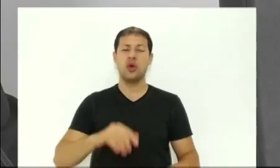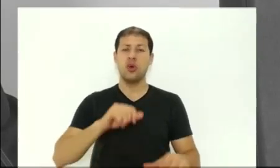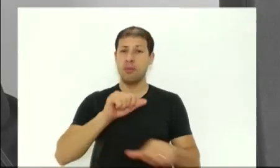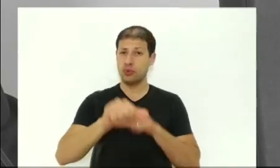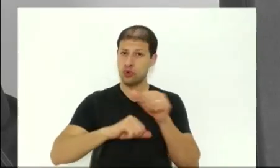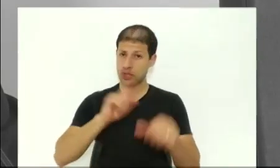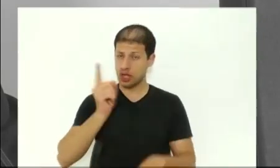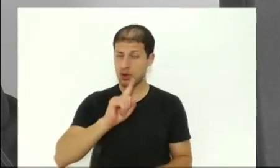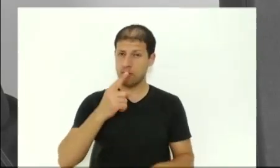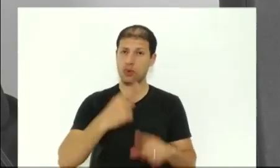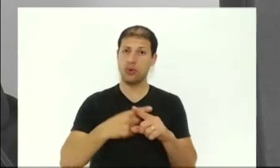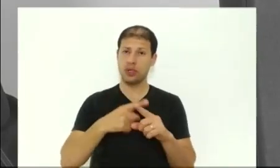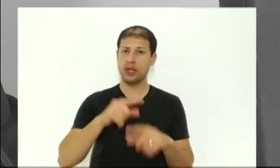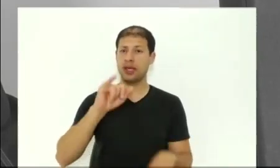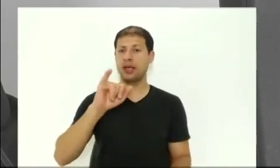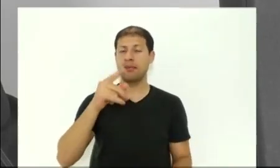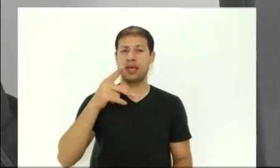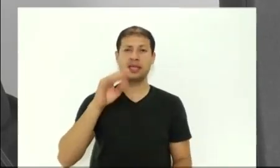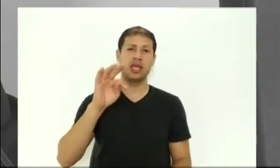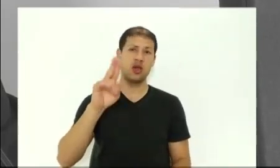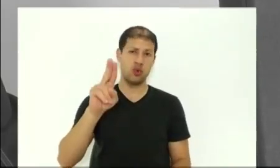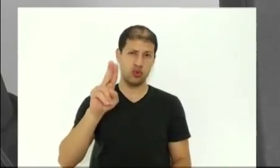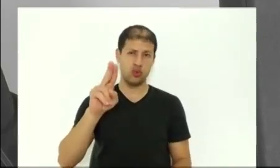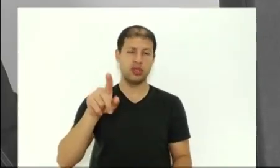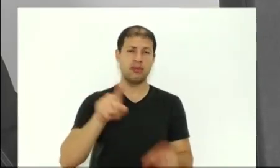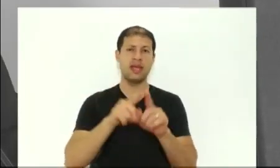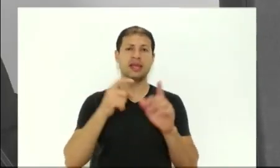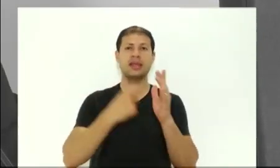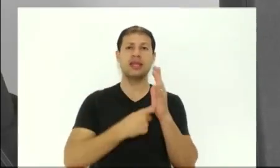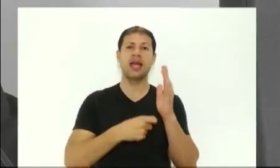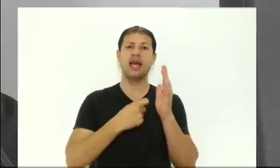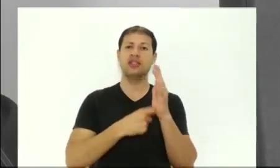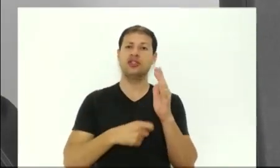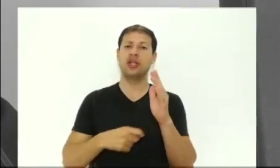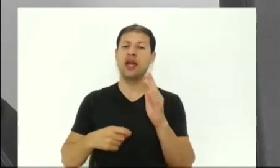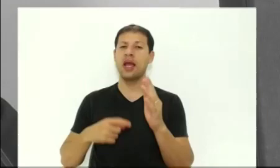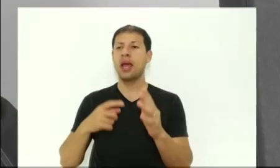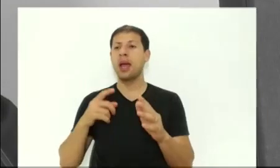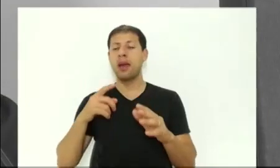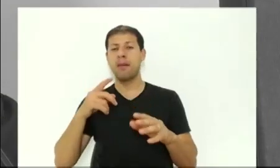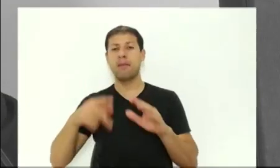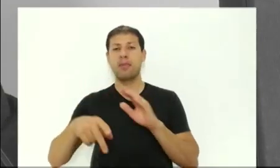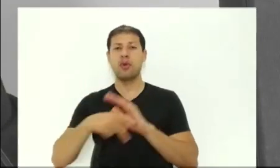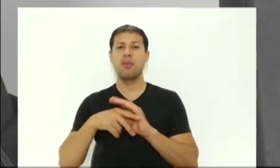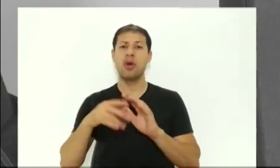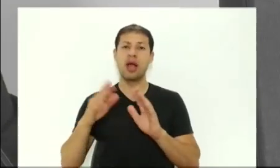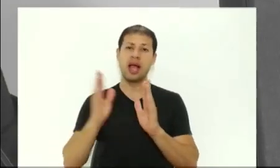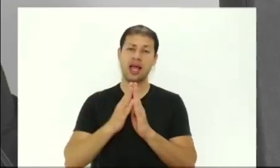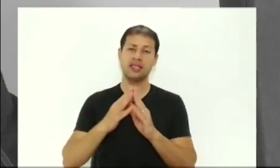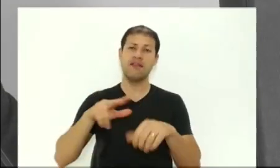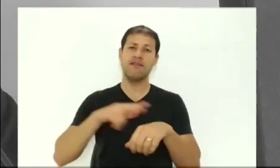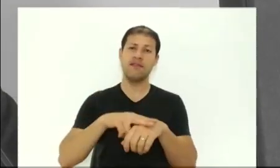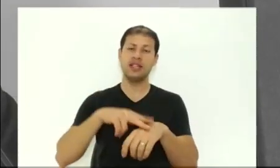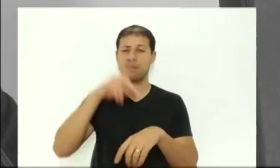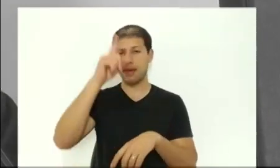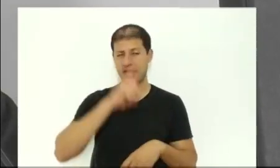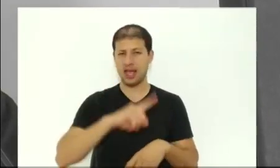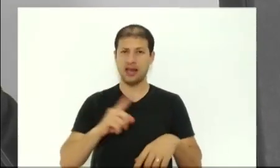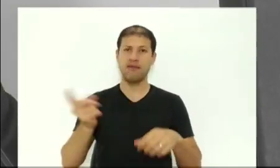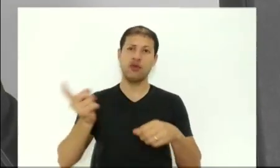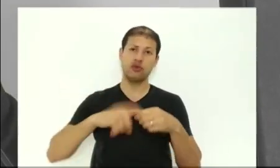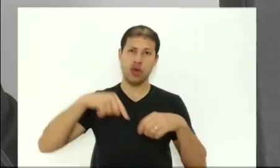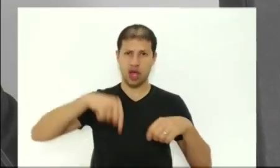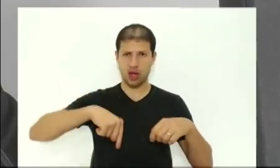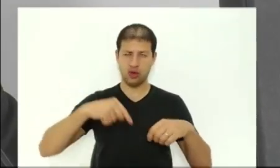do IPTU e taxas, que é voltado para o programa Casa Verde e Amarela, voltou esse ano a se chamar Minha Casa Minha